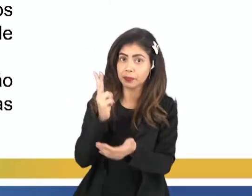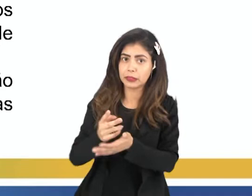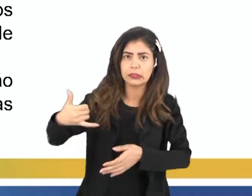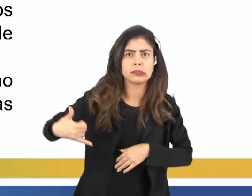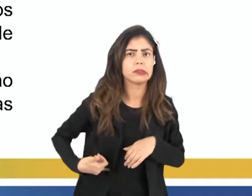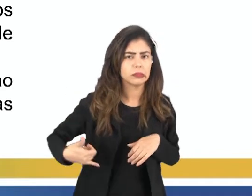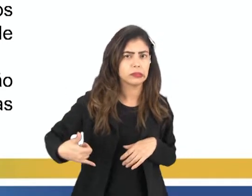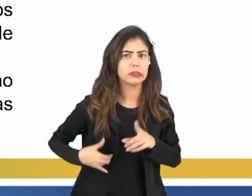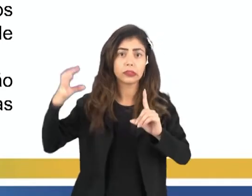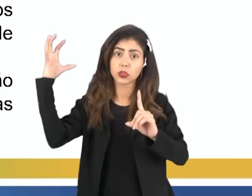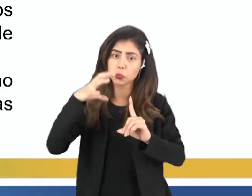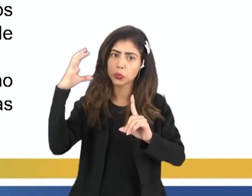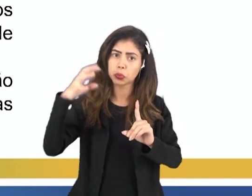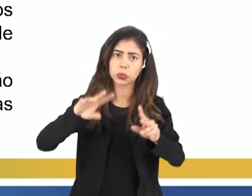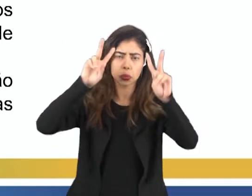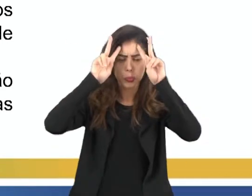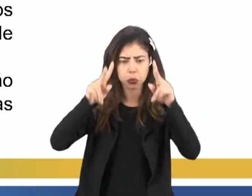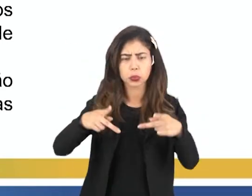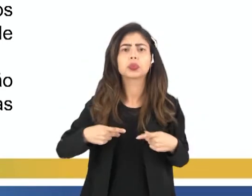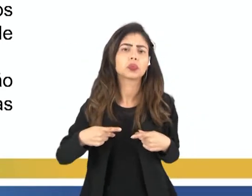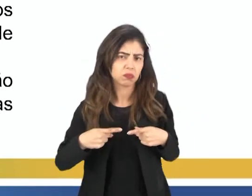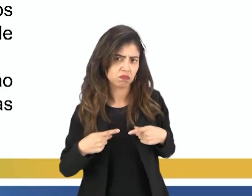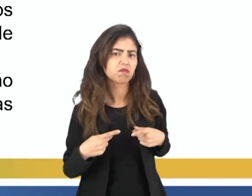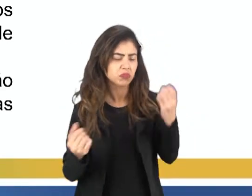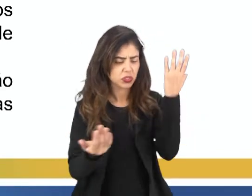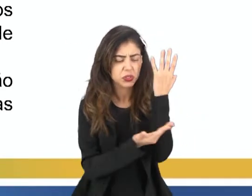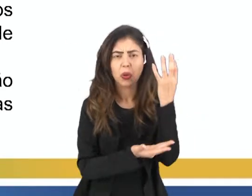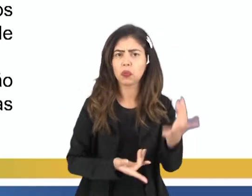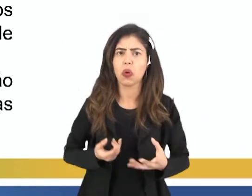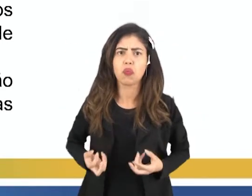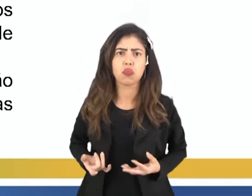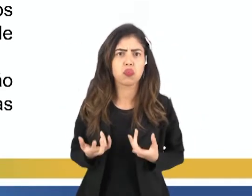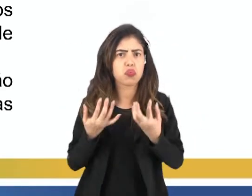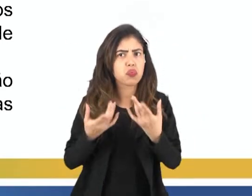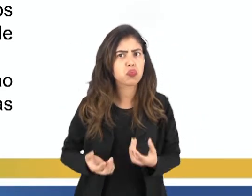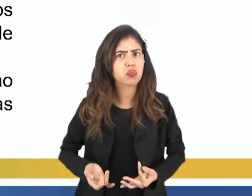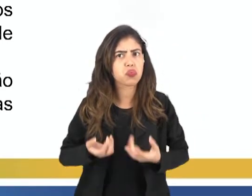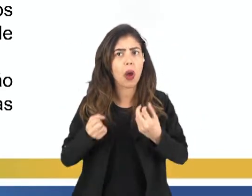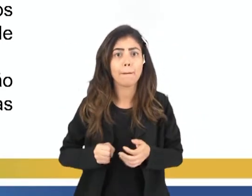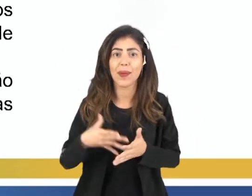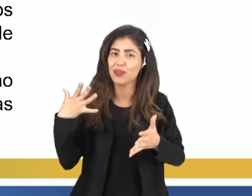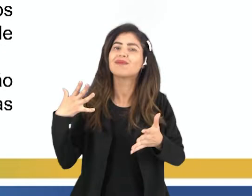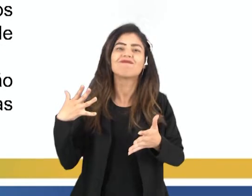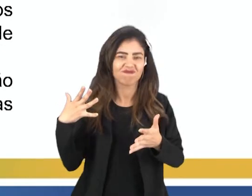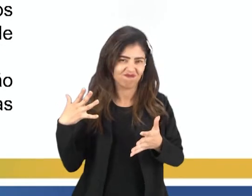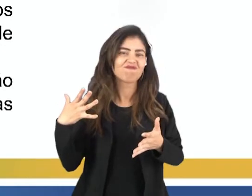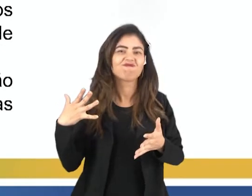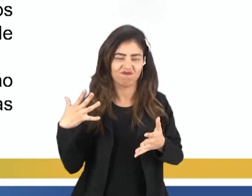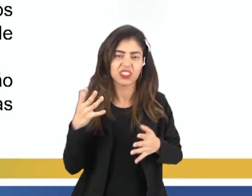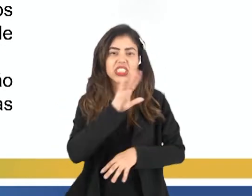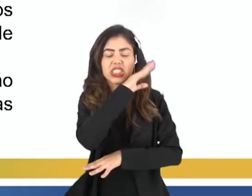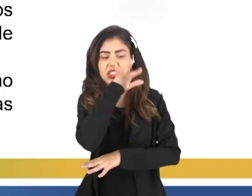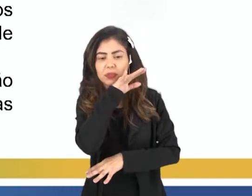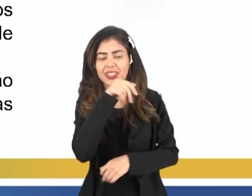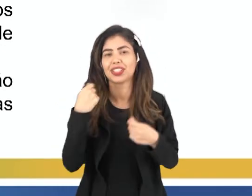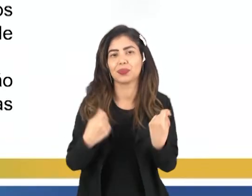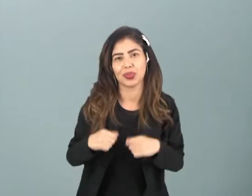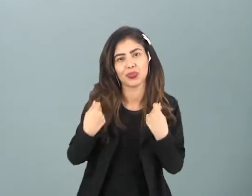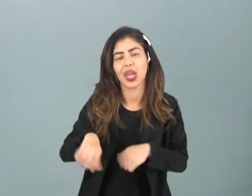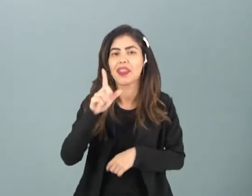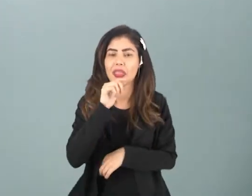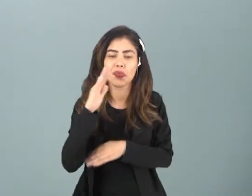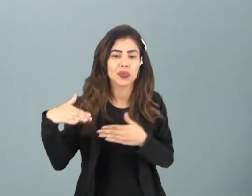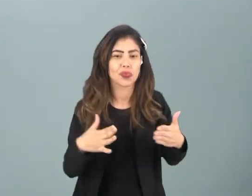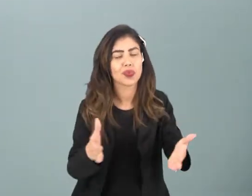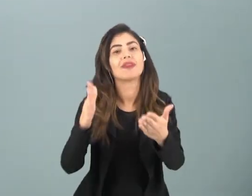sofre a influência humana com o desmatamento, as queimadas, isso afugenta muitos animais que dependem desse ambiente no